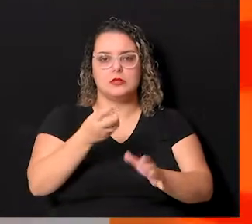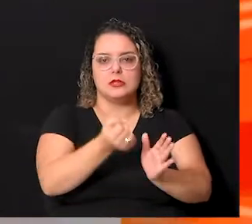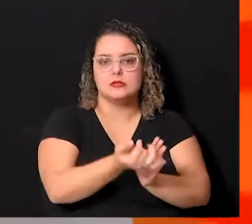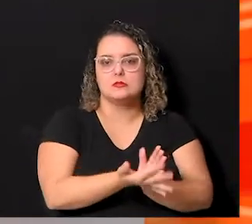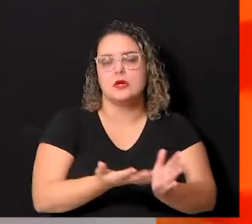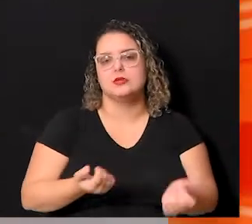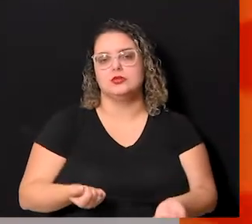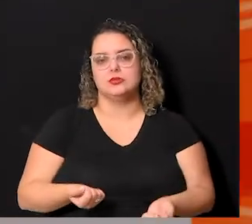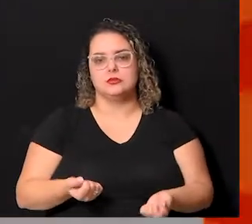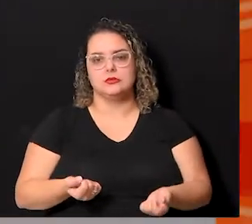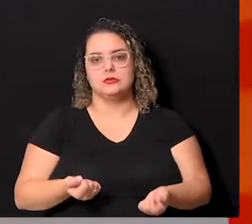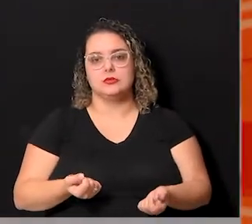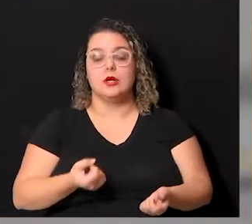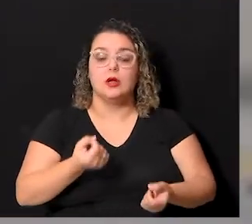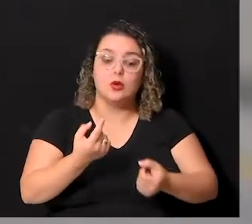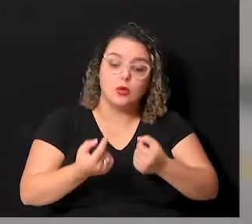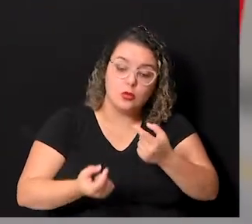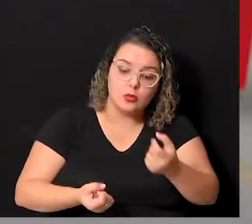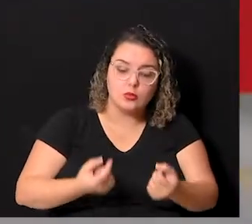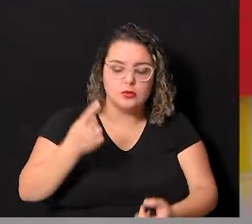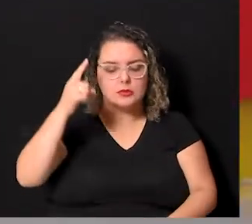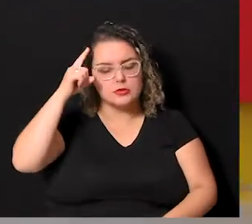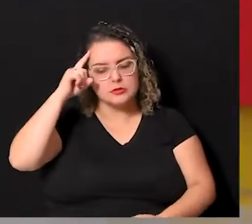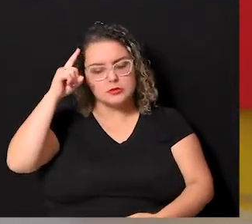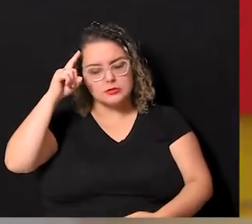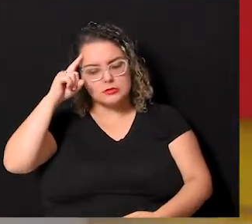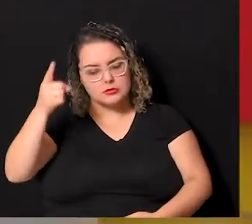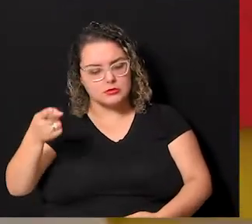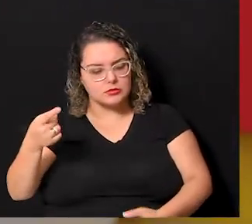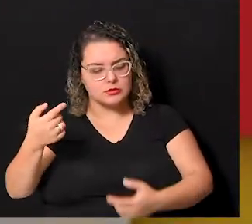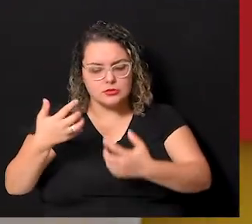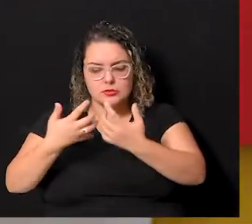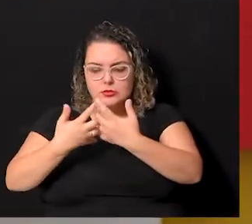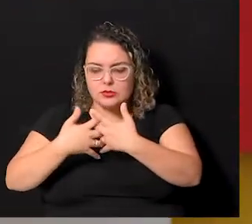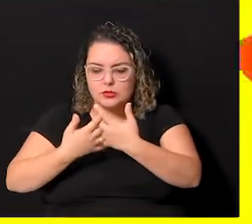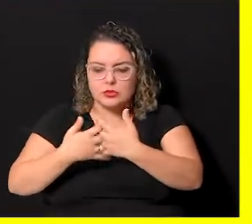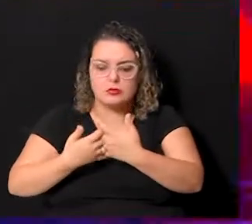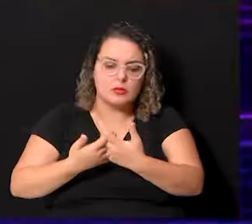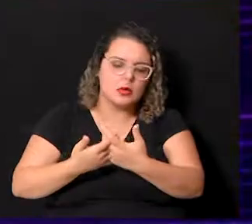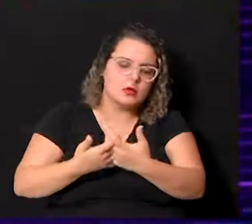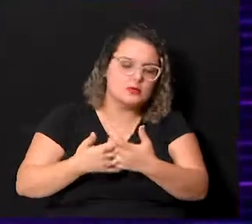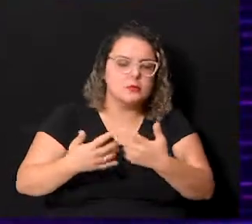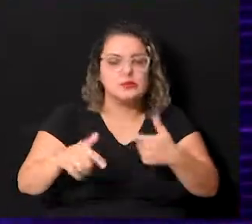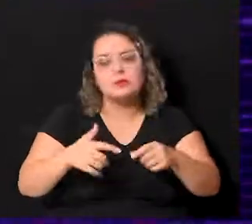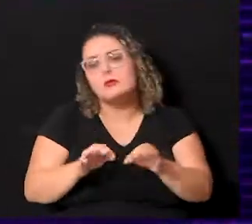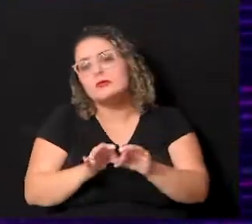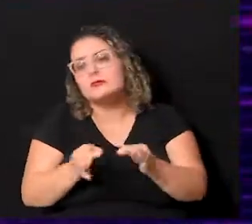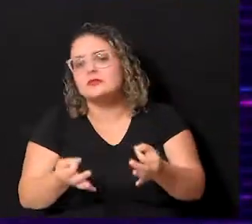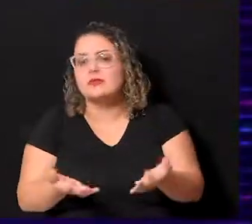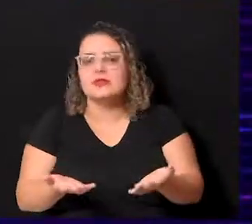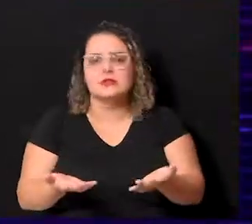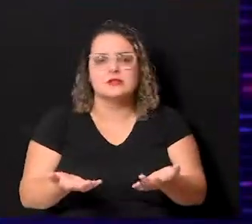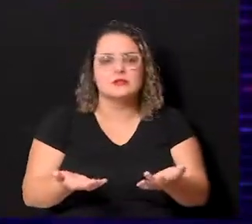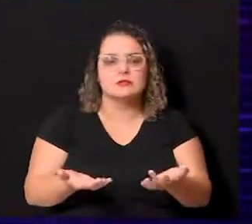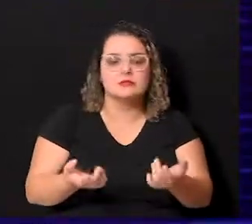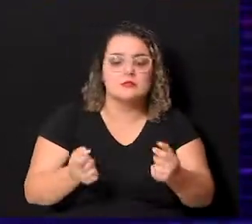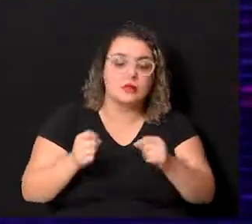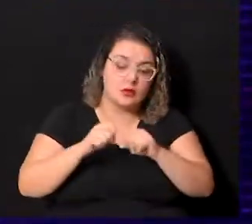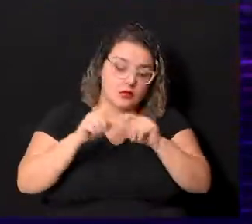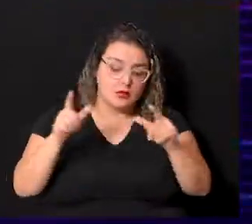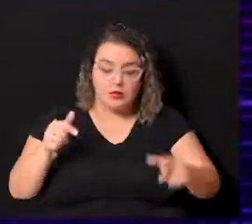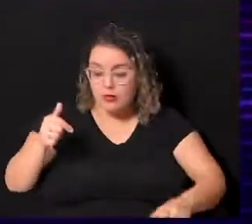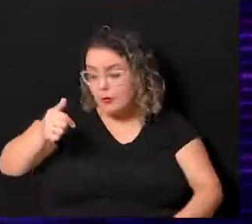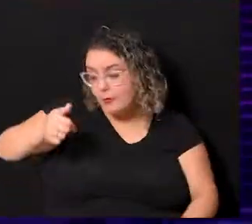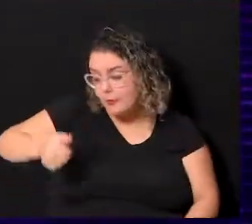3 páginas. E aí, um desses dias eu estava refletindo sobre isso, né? Se o meu trabalho fosse mais simples e tal, e se fosse apertar